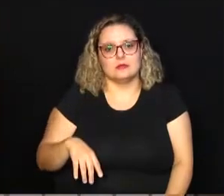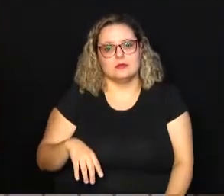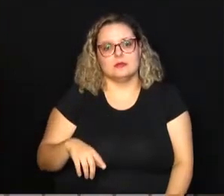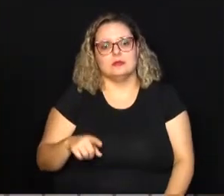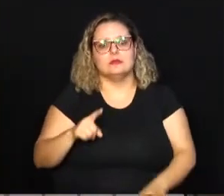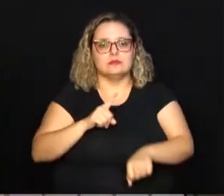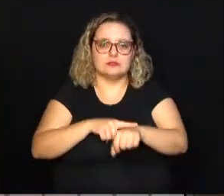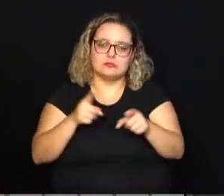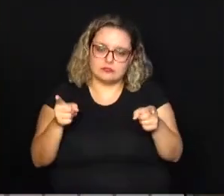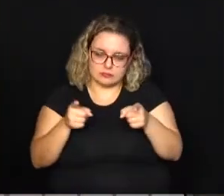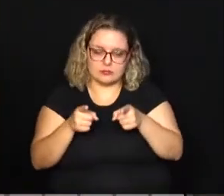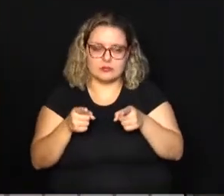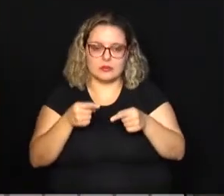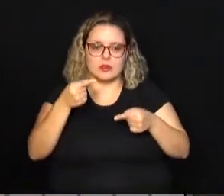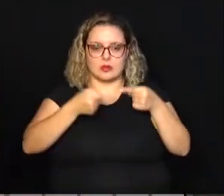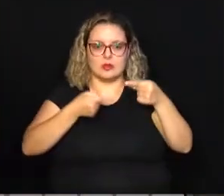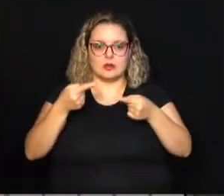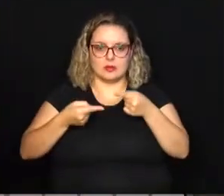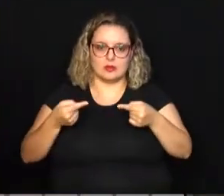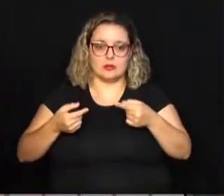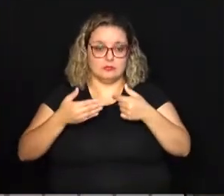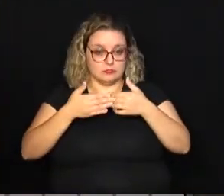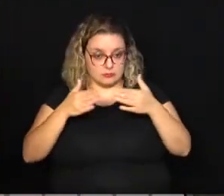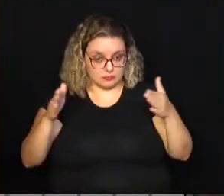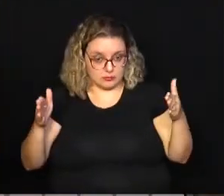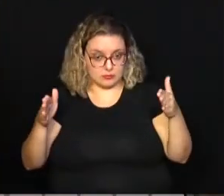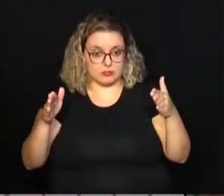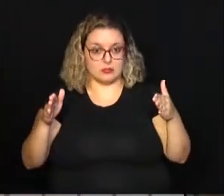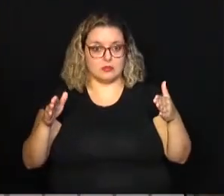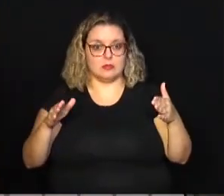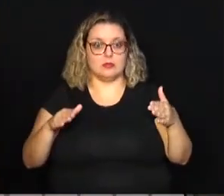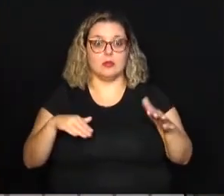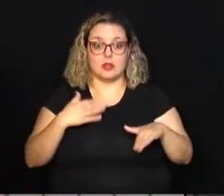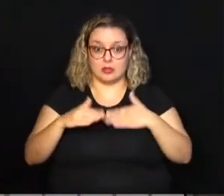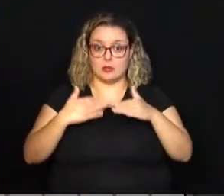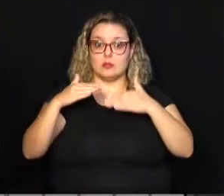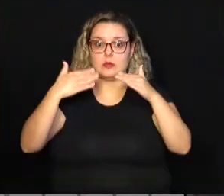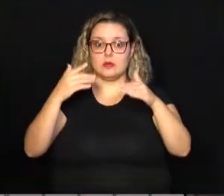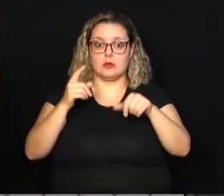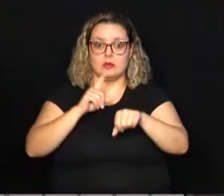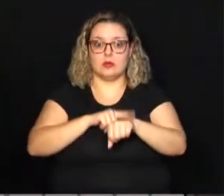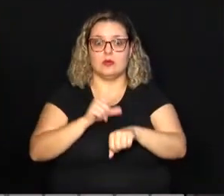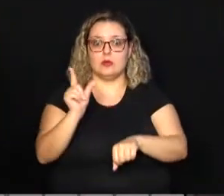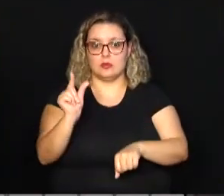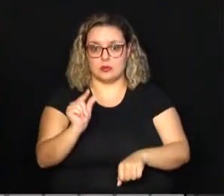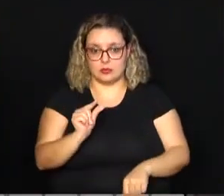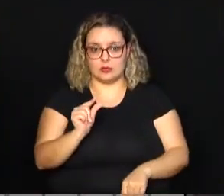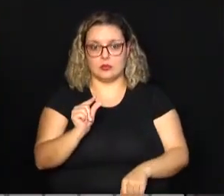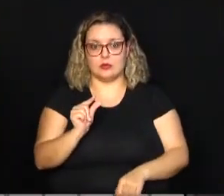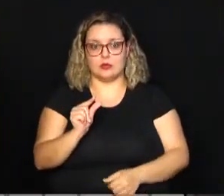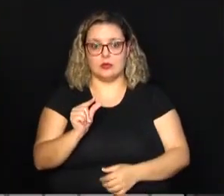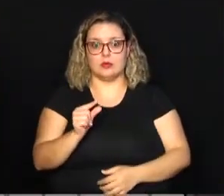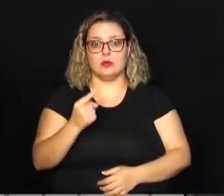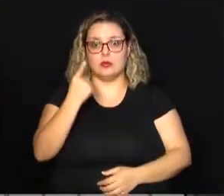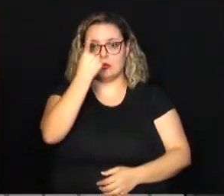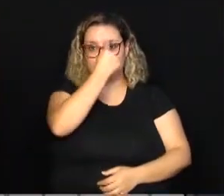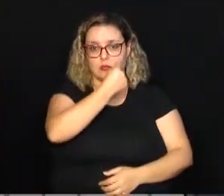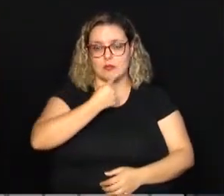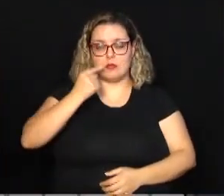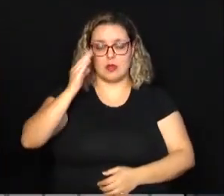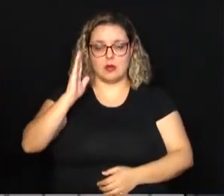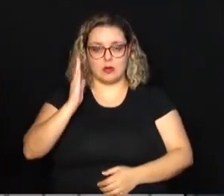curto quando o debate ele é aberto, ele é produtivo, o tempo fica curto, mas nós estamos aqui com 1h30